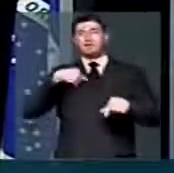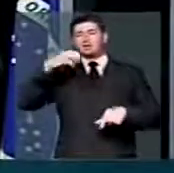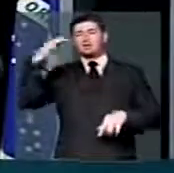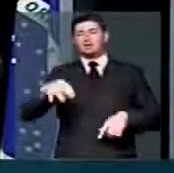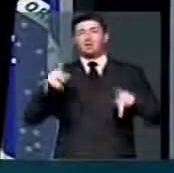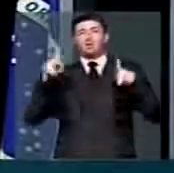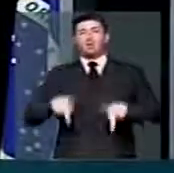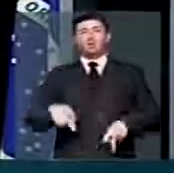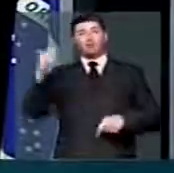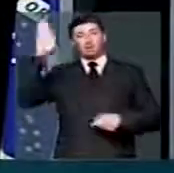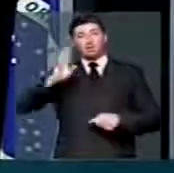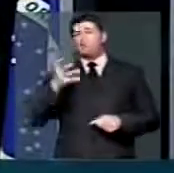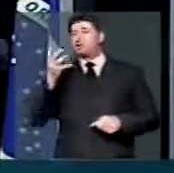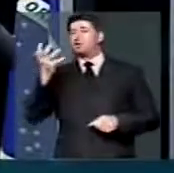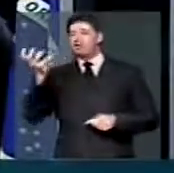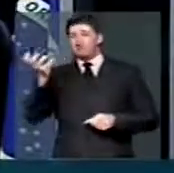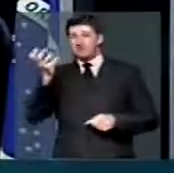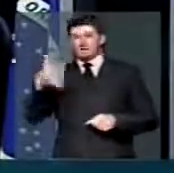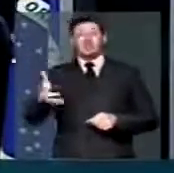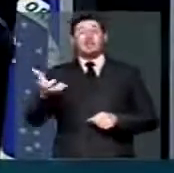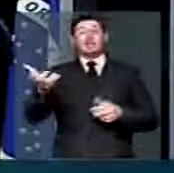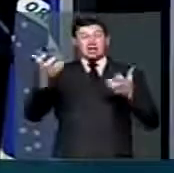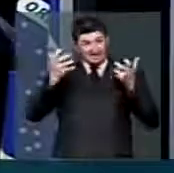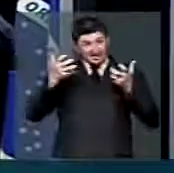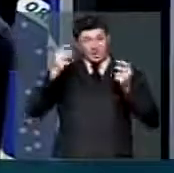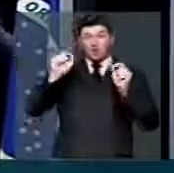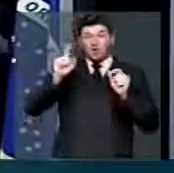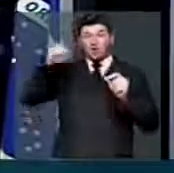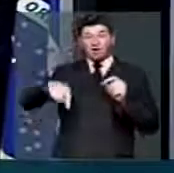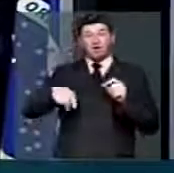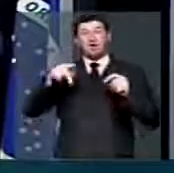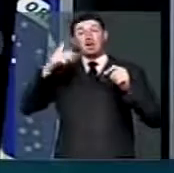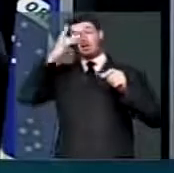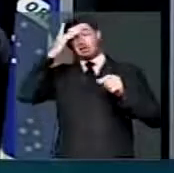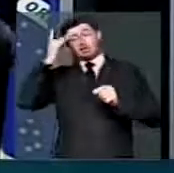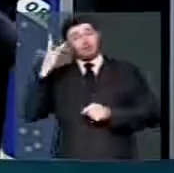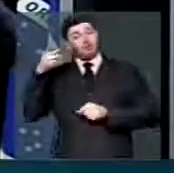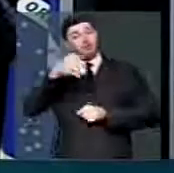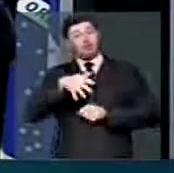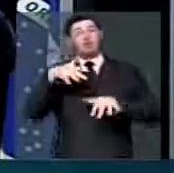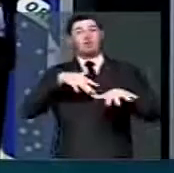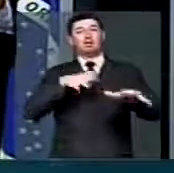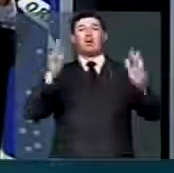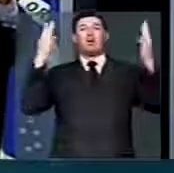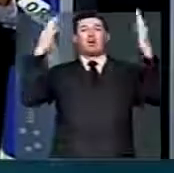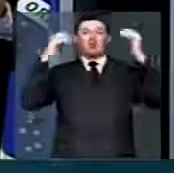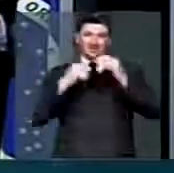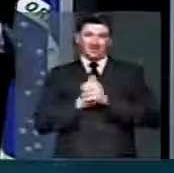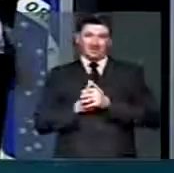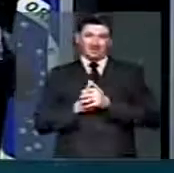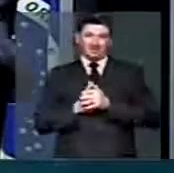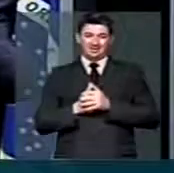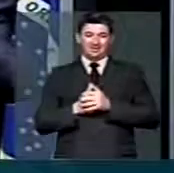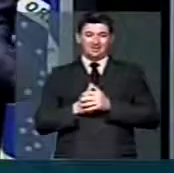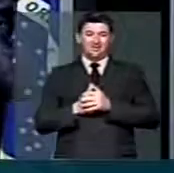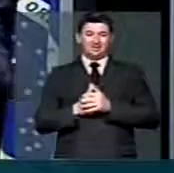brasileiro não gostaria. Gostaria sim que as pessoas estivessem indo para as ruas comemorar